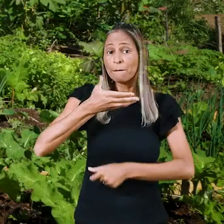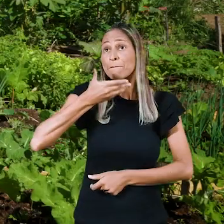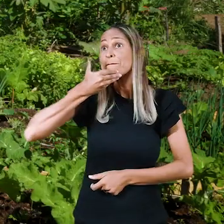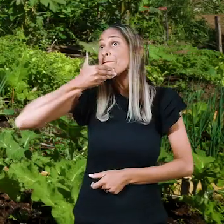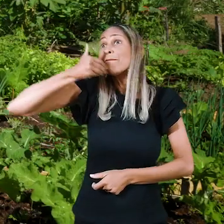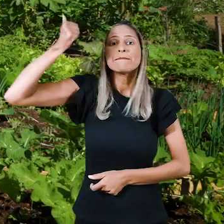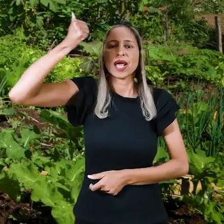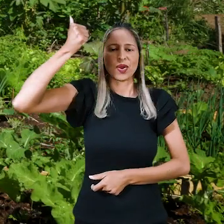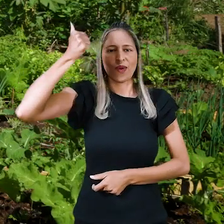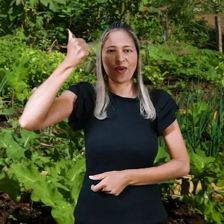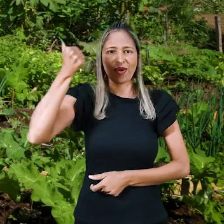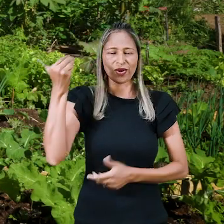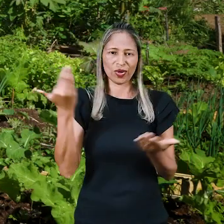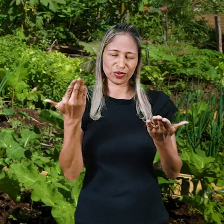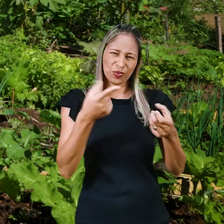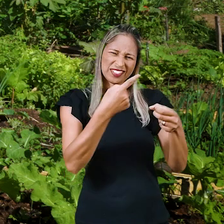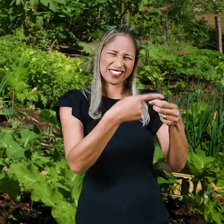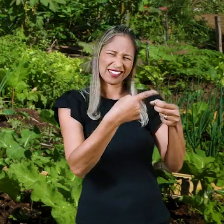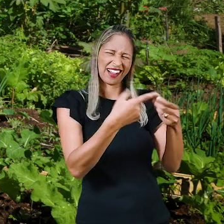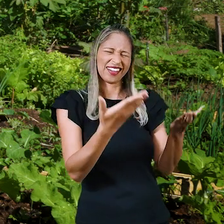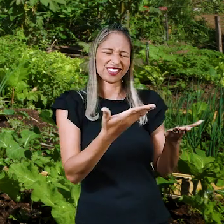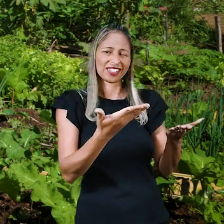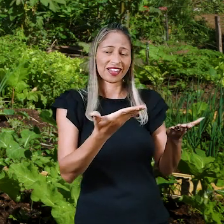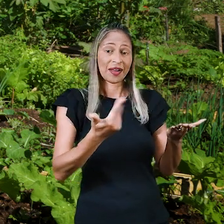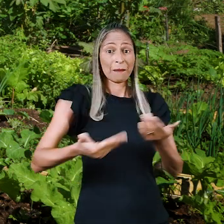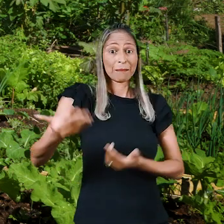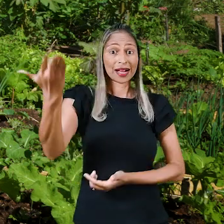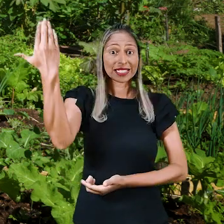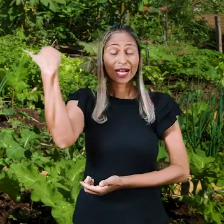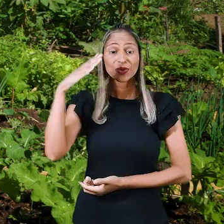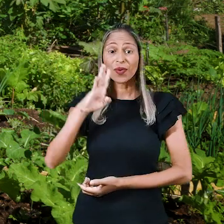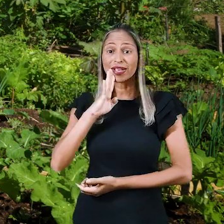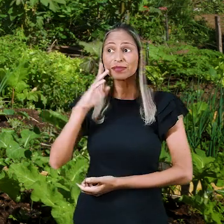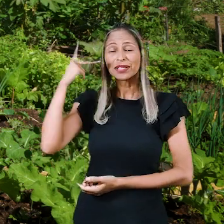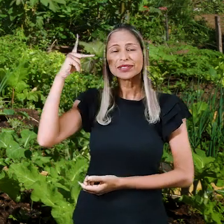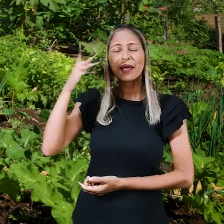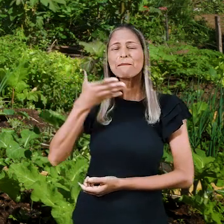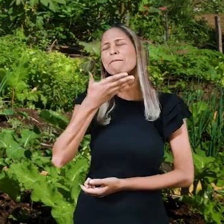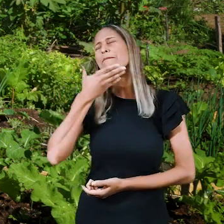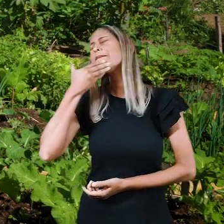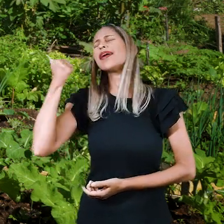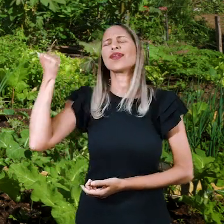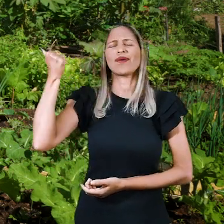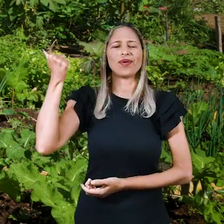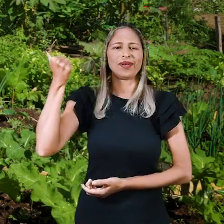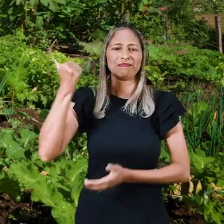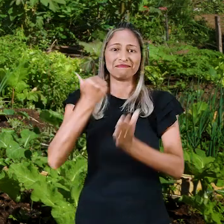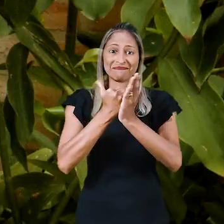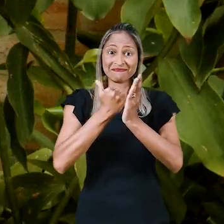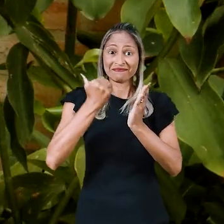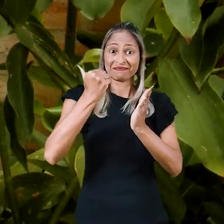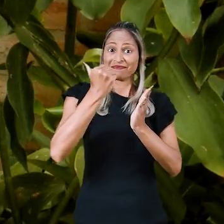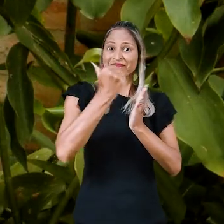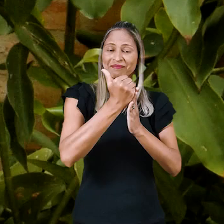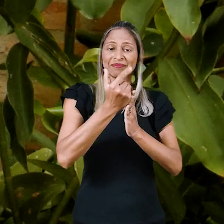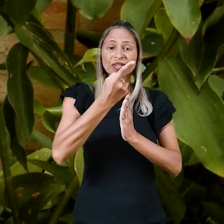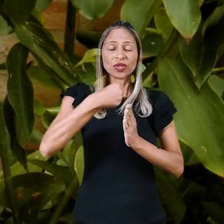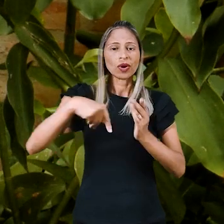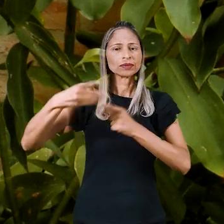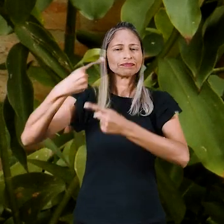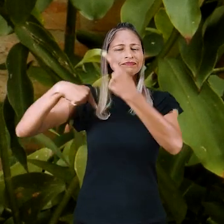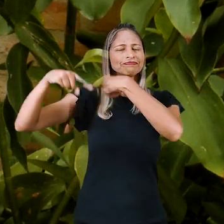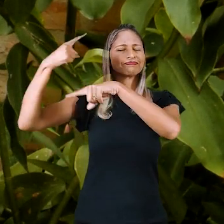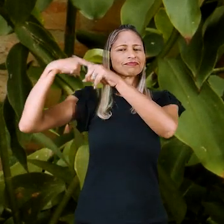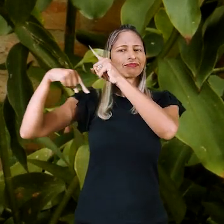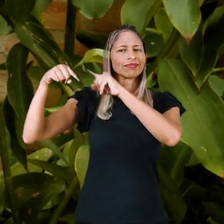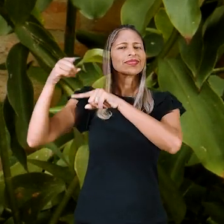viviam melhor do que nós hoje na cidade. Porque o conhecimento deles são melhores do que o nosso hoje. Porque os